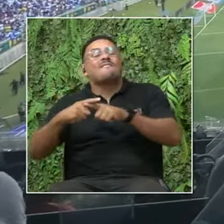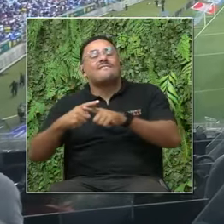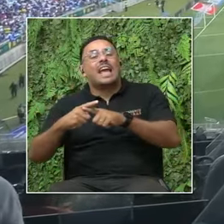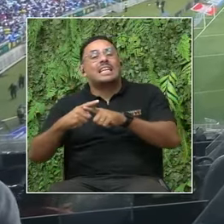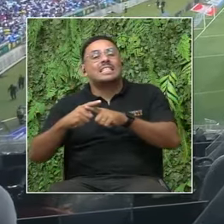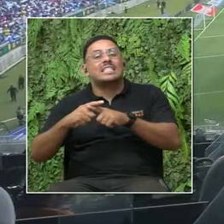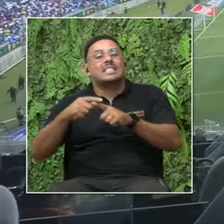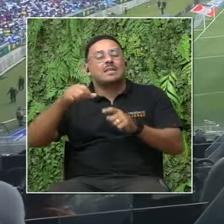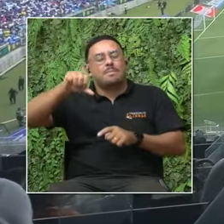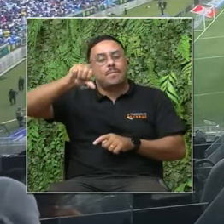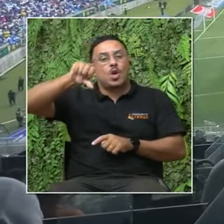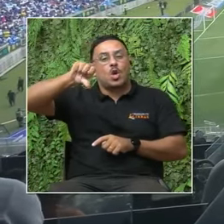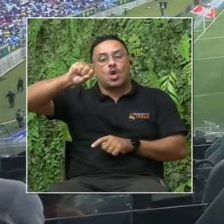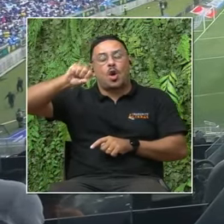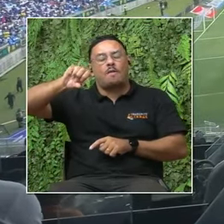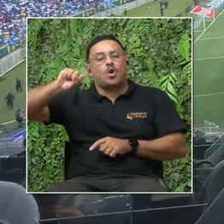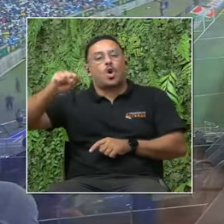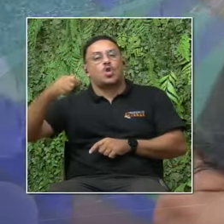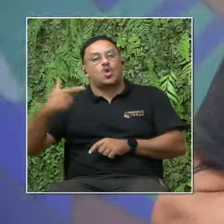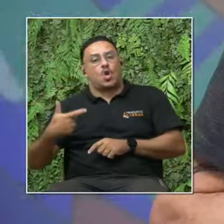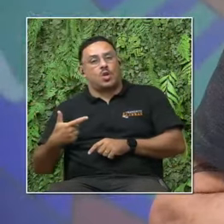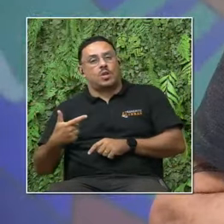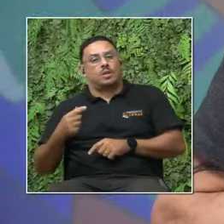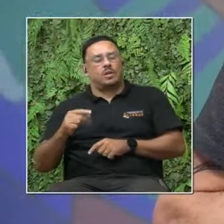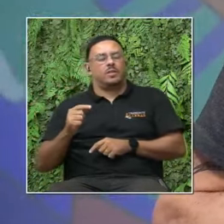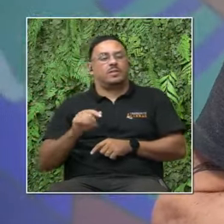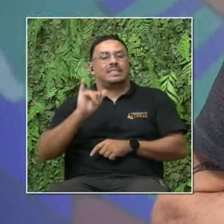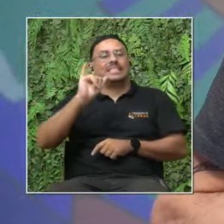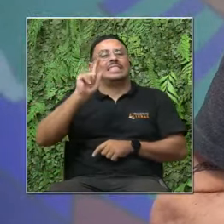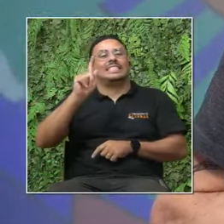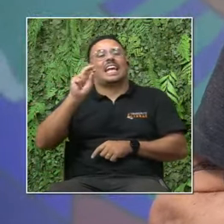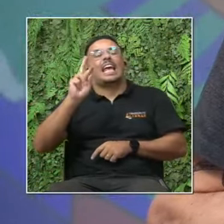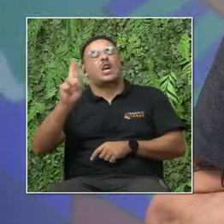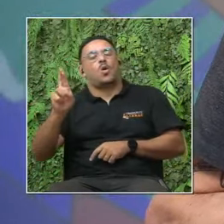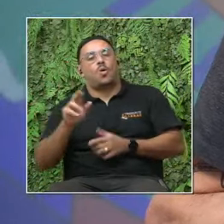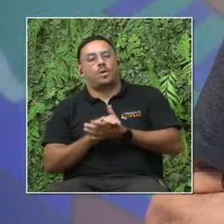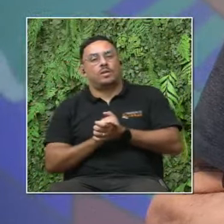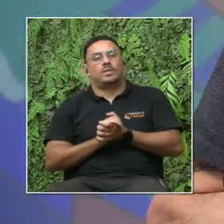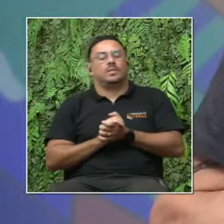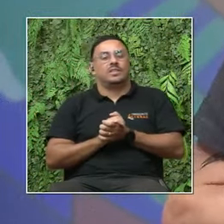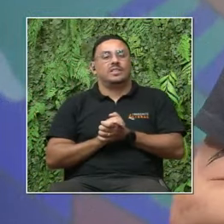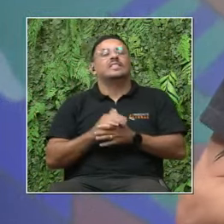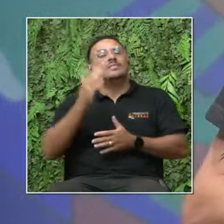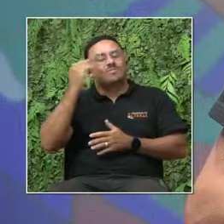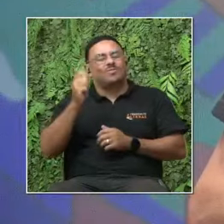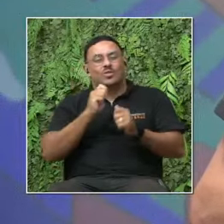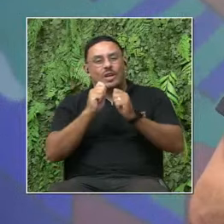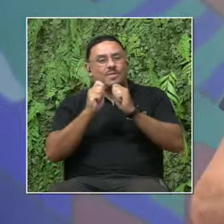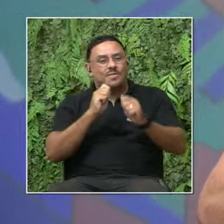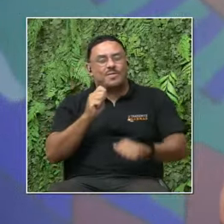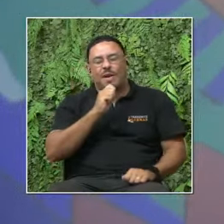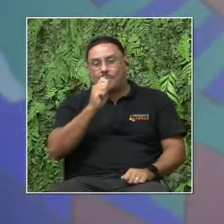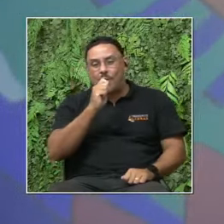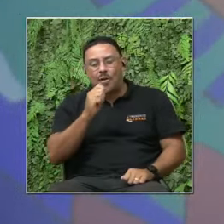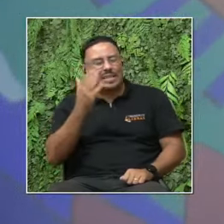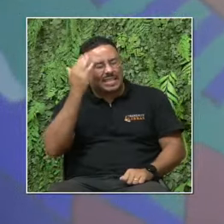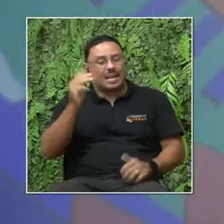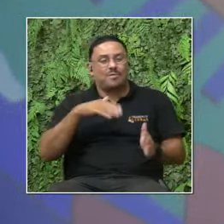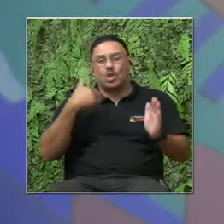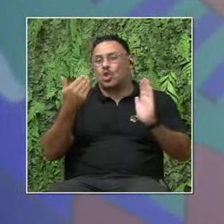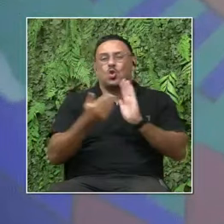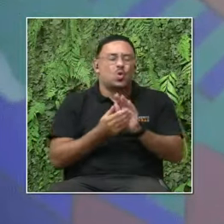1982 Atlético este Igor tep as unção o repórter que sabe tudo do Galo